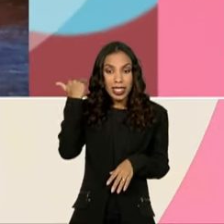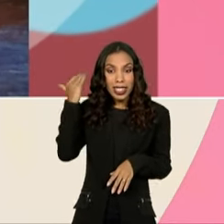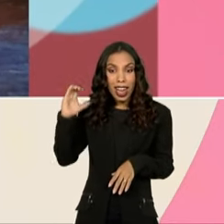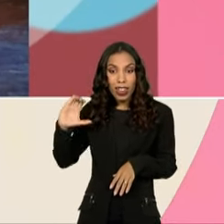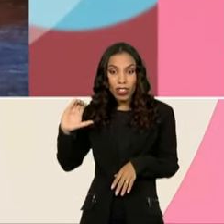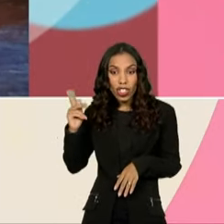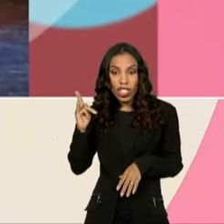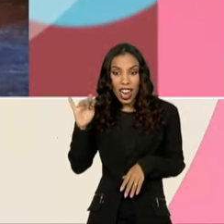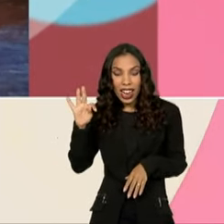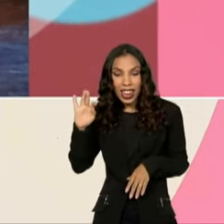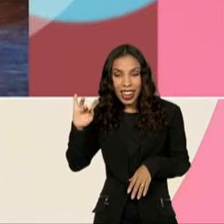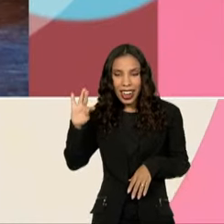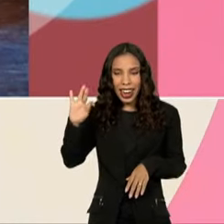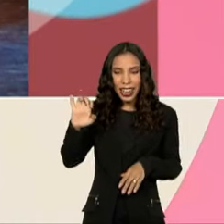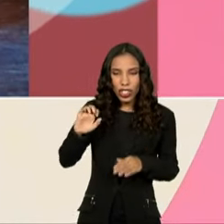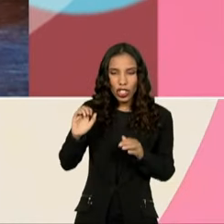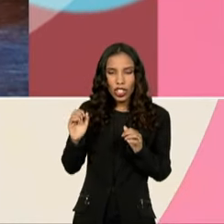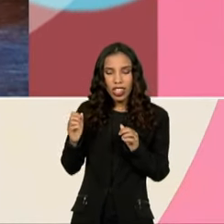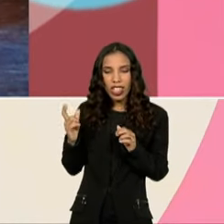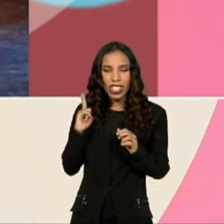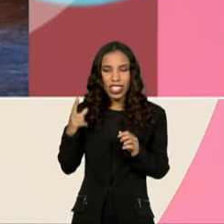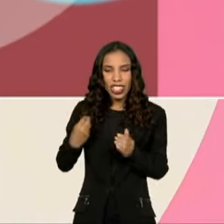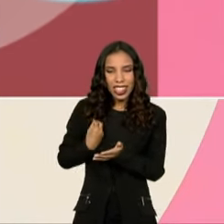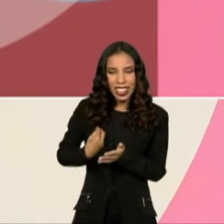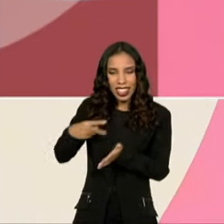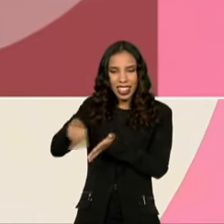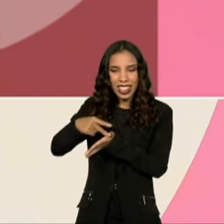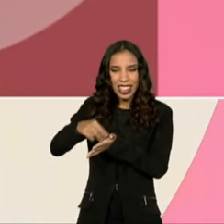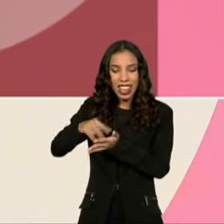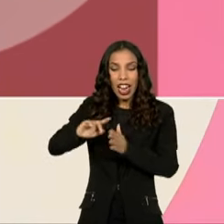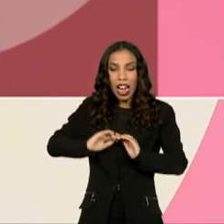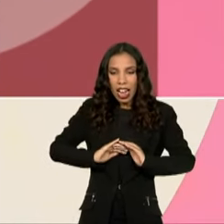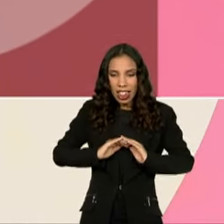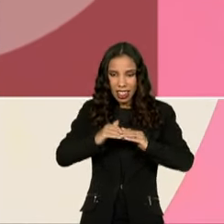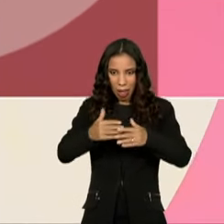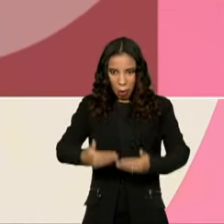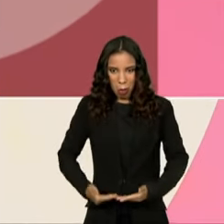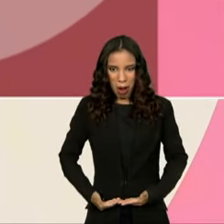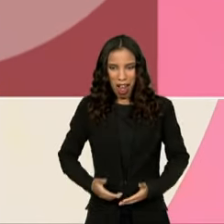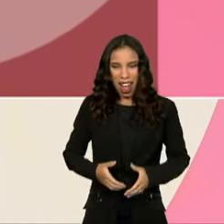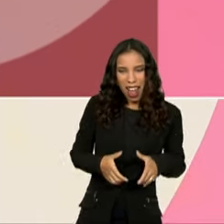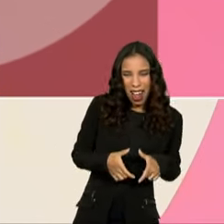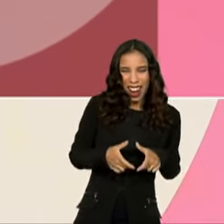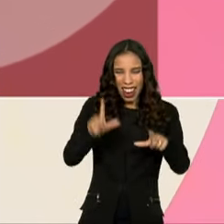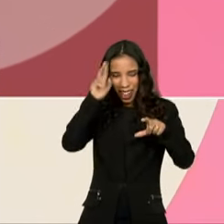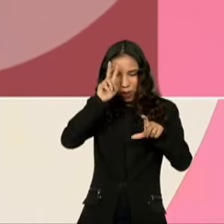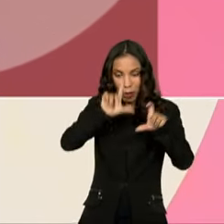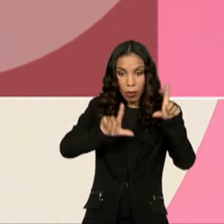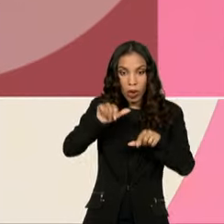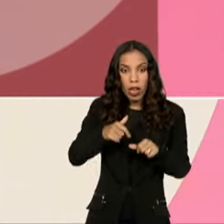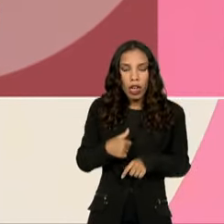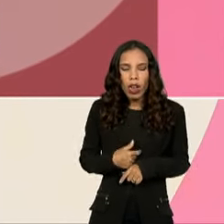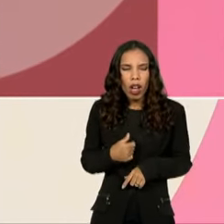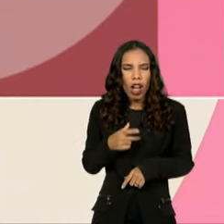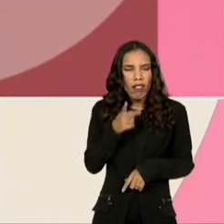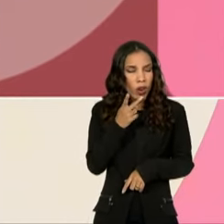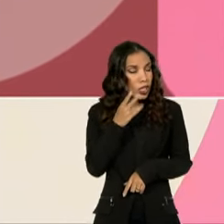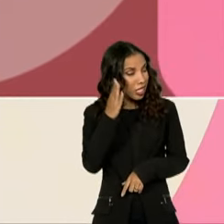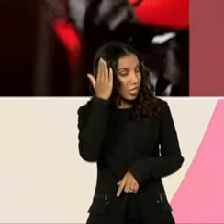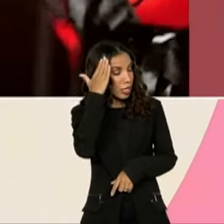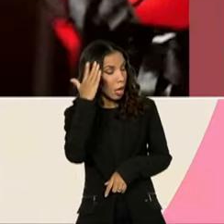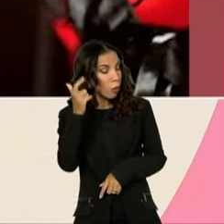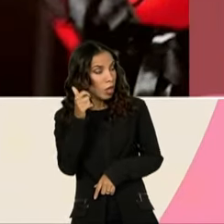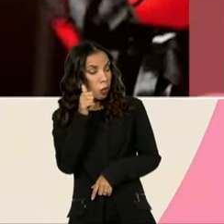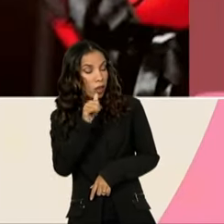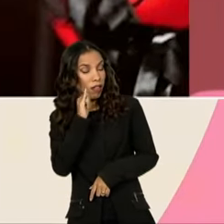E aí ela estava nesse show e ela falou, comentou com o Sherman, sabe que eu estudei com a Fátima dança? Ela dança. Aí ele falou, ela dança?